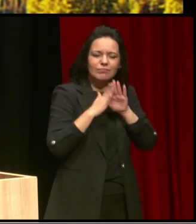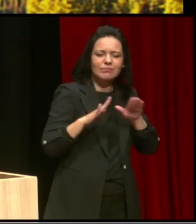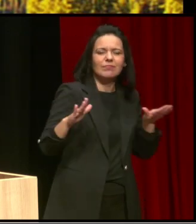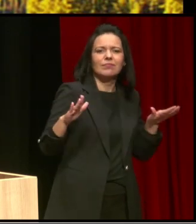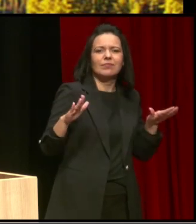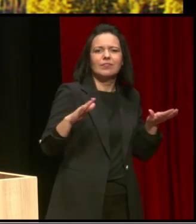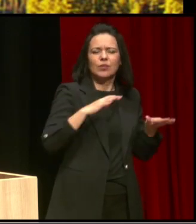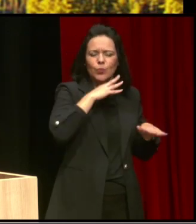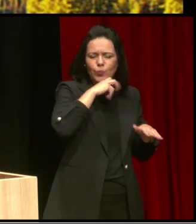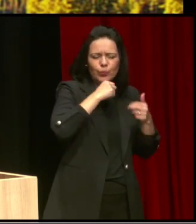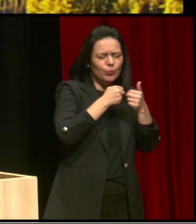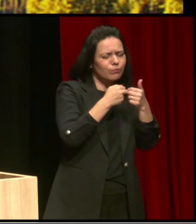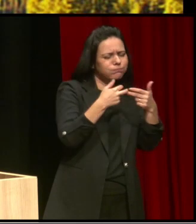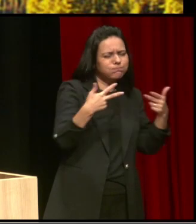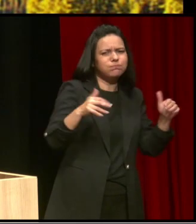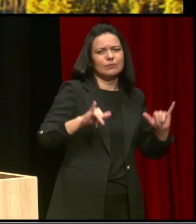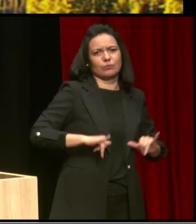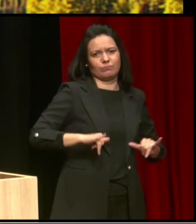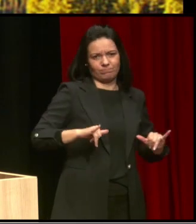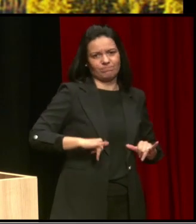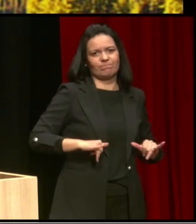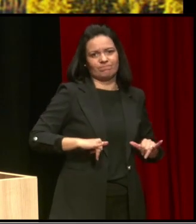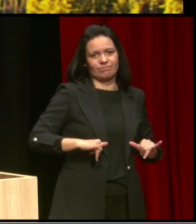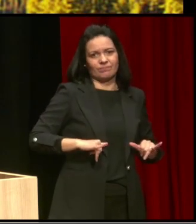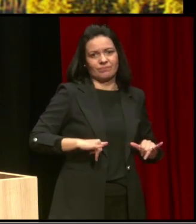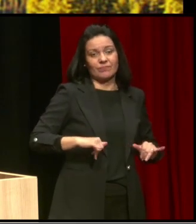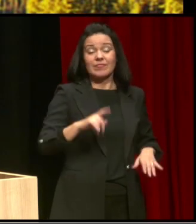O apóstolo Paulo fala sobre isso em Romanos.